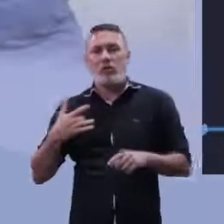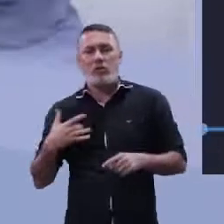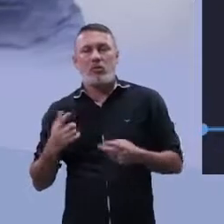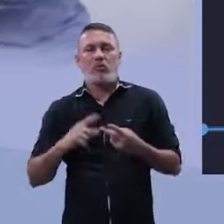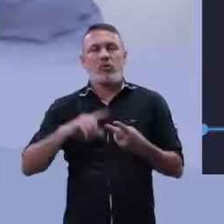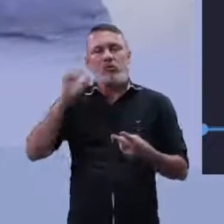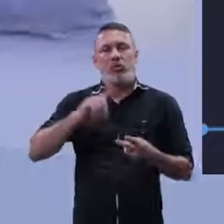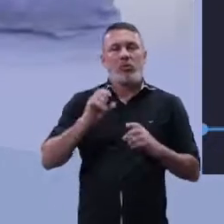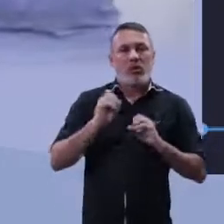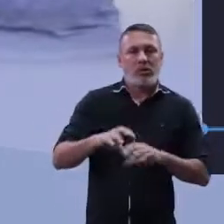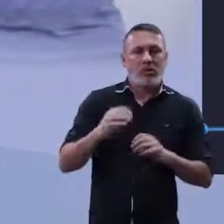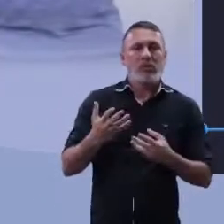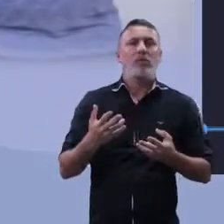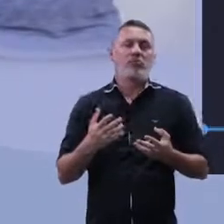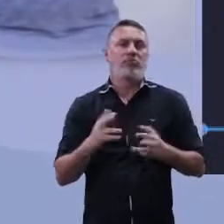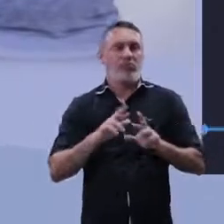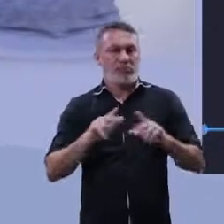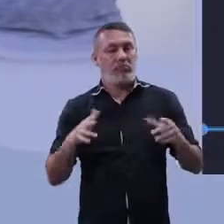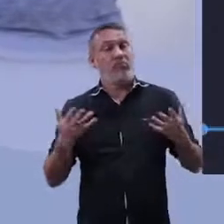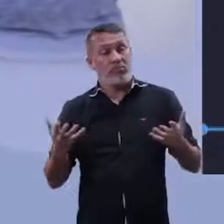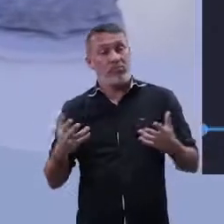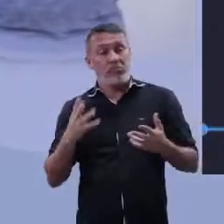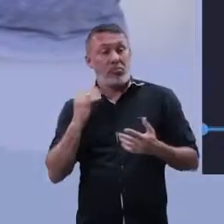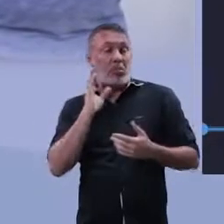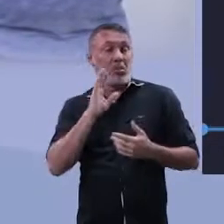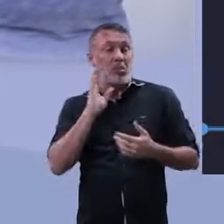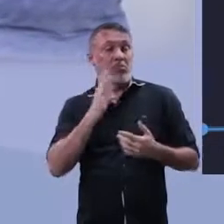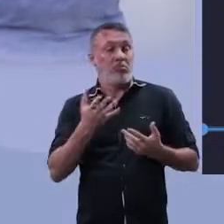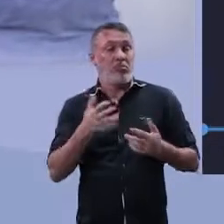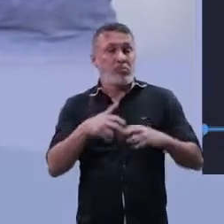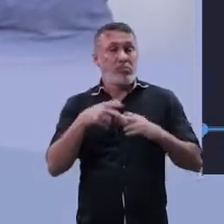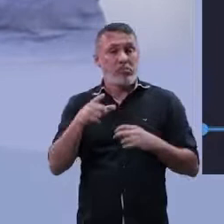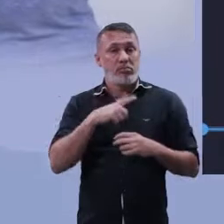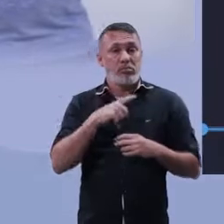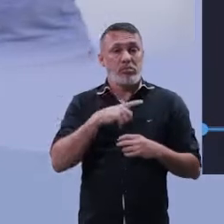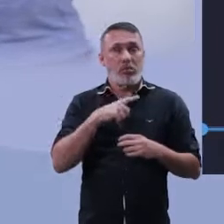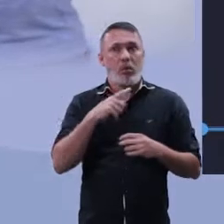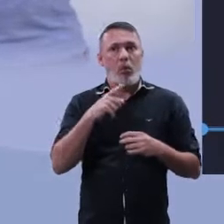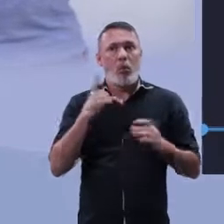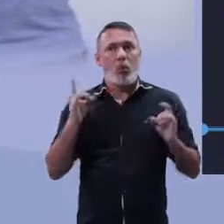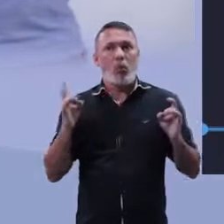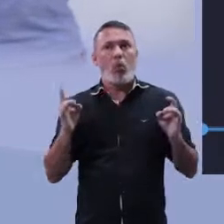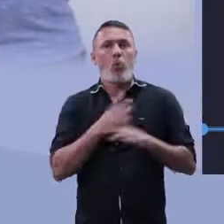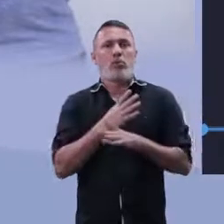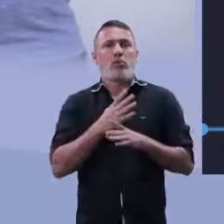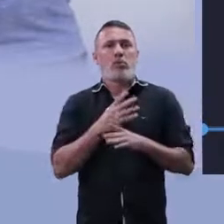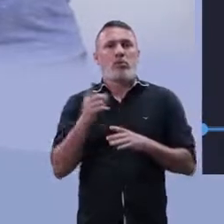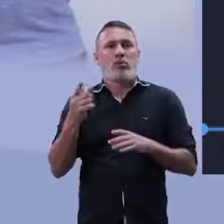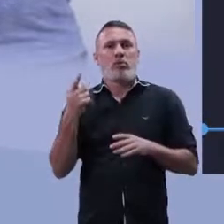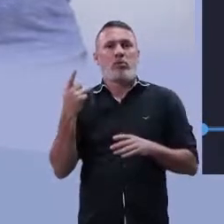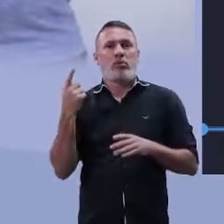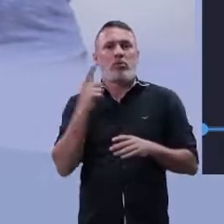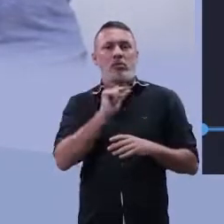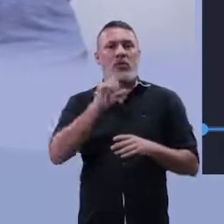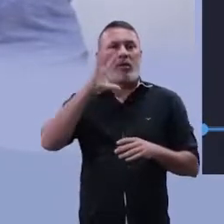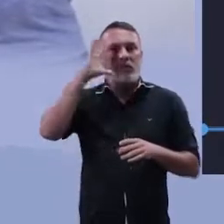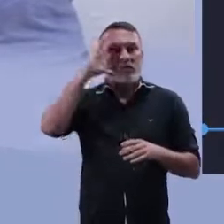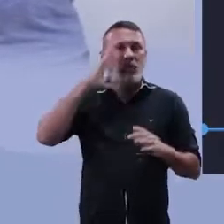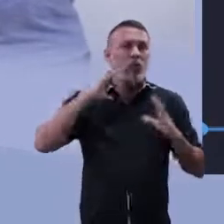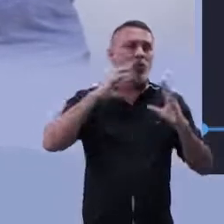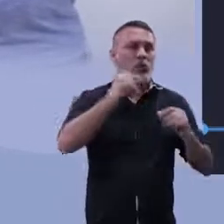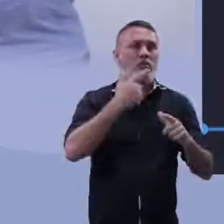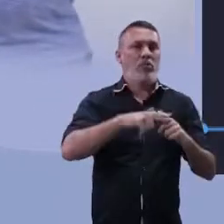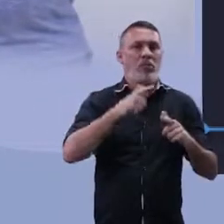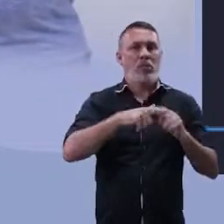direito à saúde, o direito à educação. Então é muito bacana como que da conclusão ele consegue ali resolver